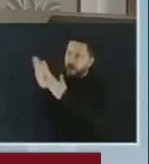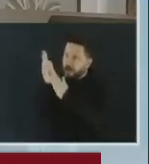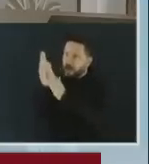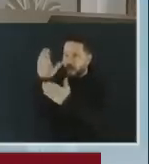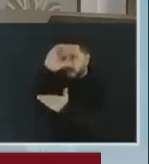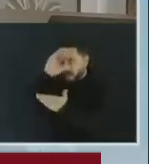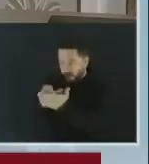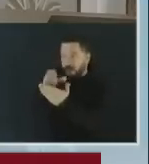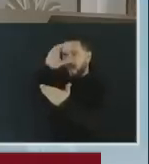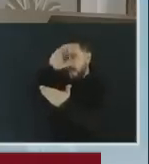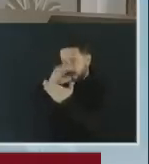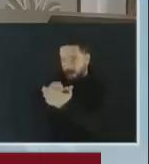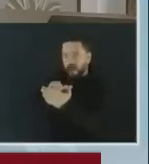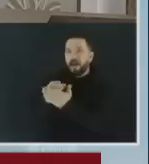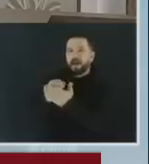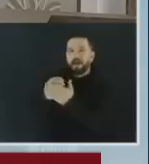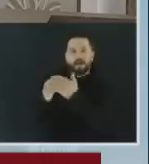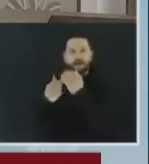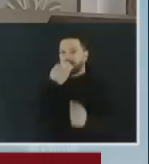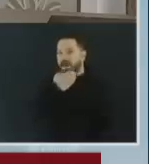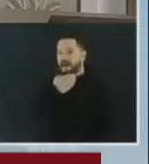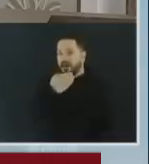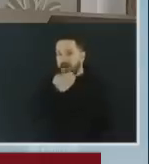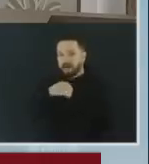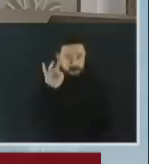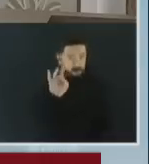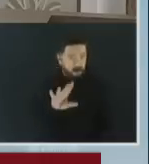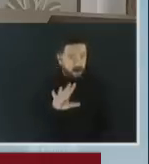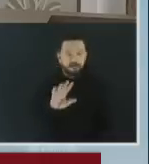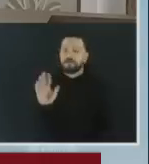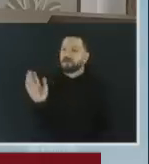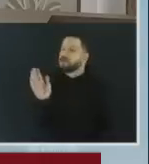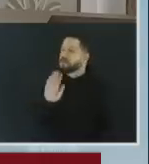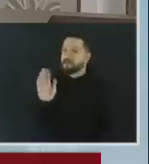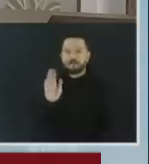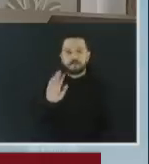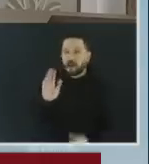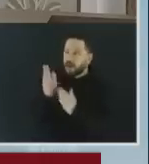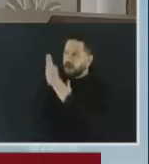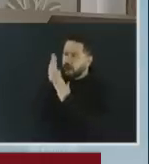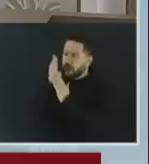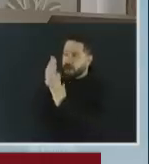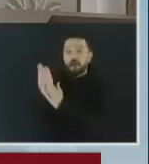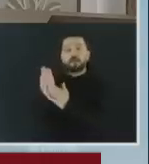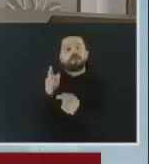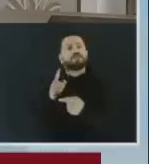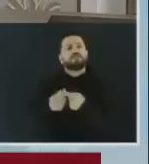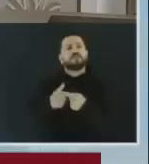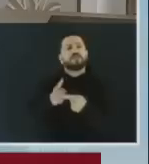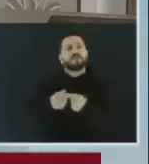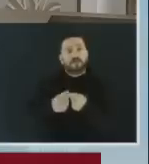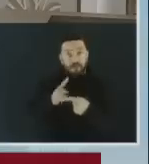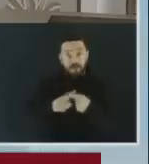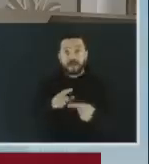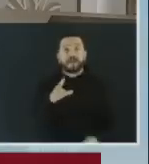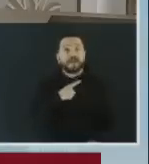manifestantes, inclusive o vereador do PT, entraram na igreja. Ele fez até um discurso, ocupou ali o altar desse